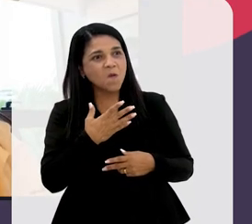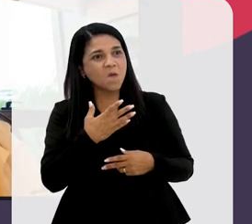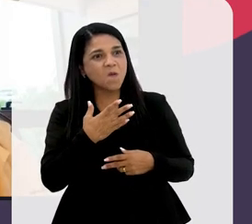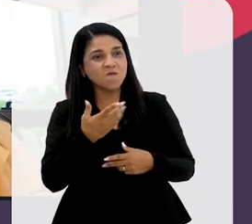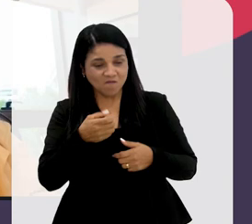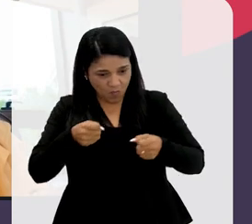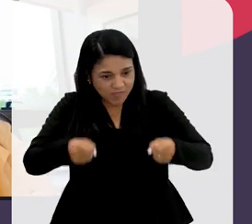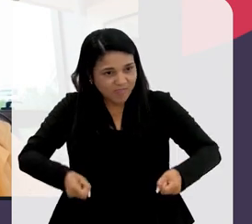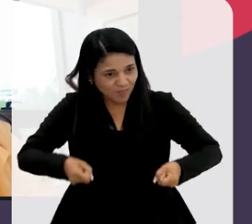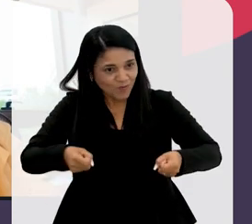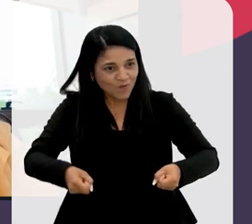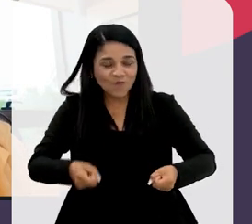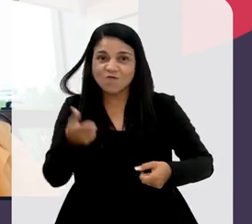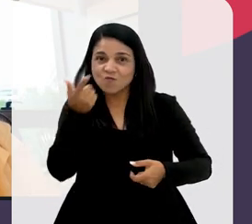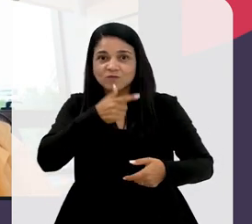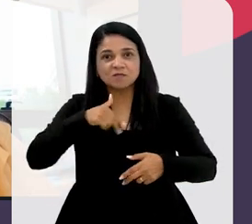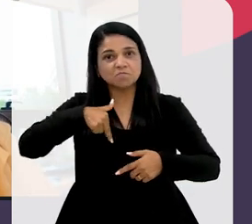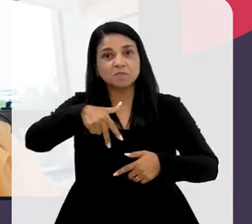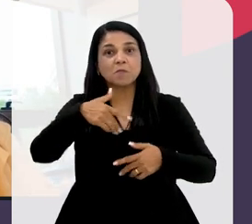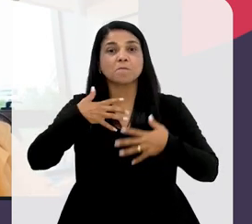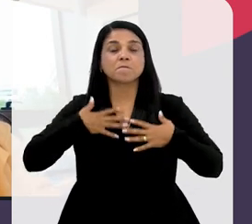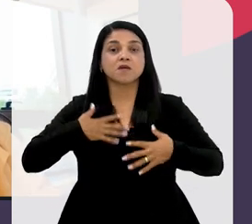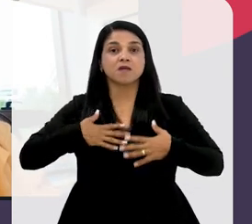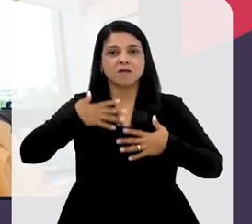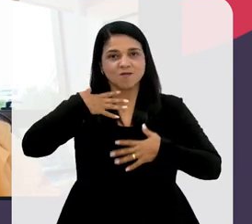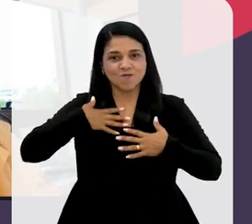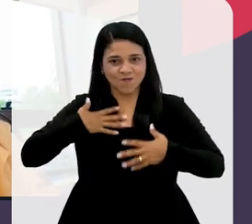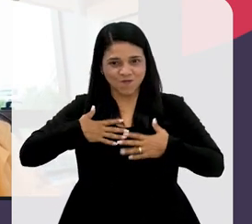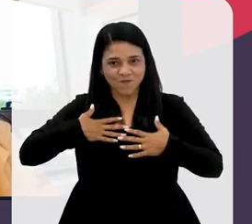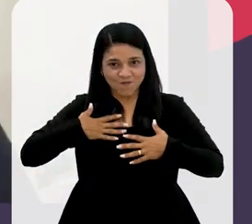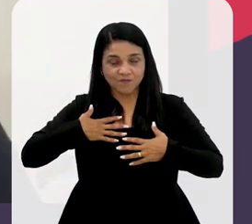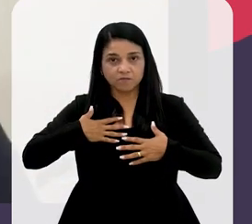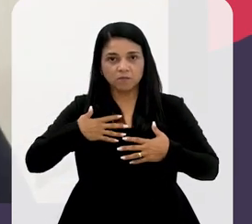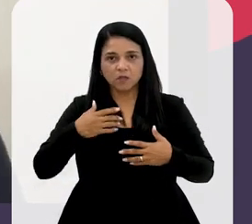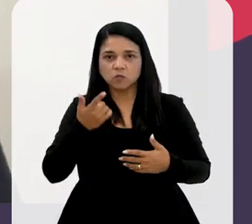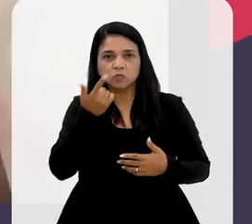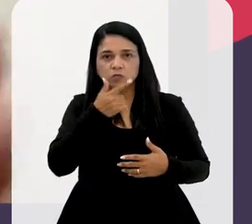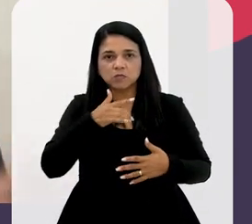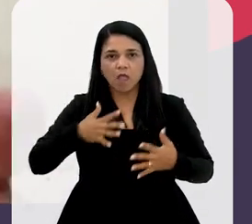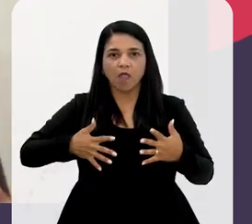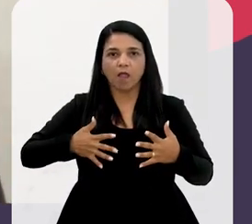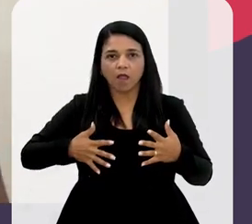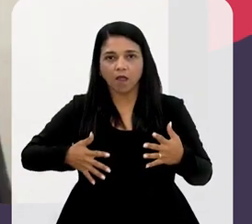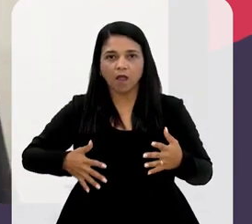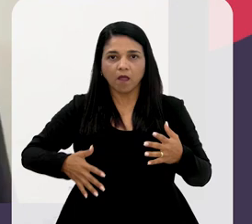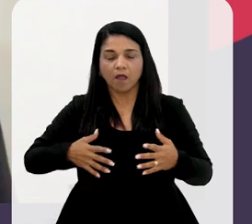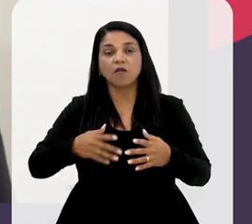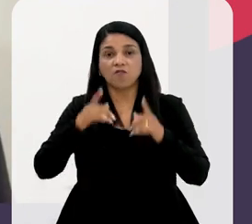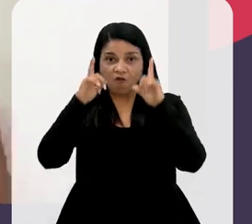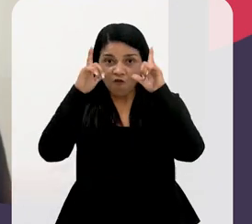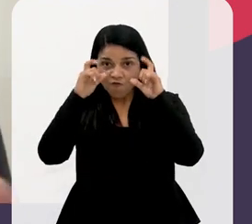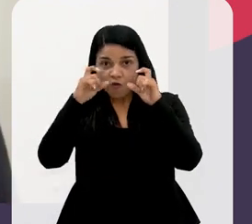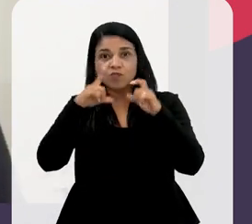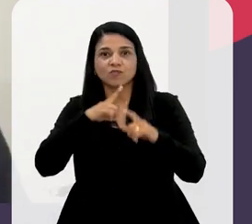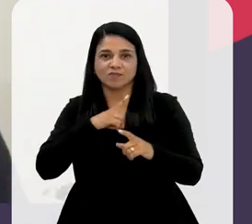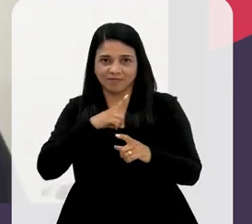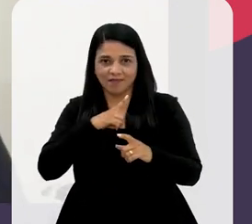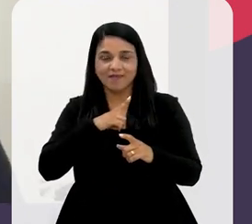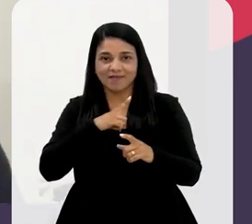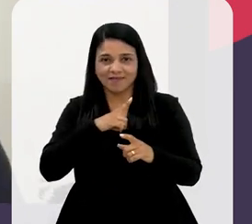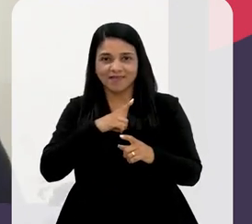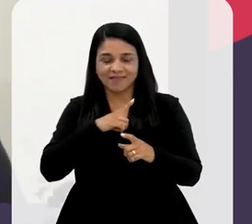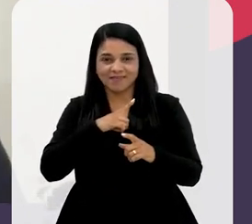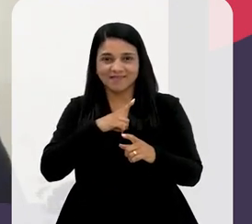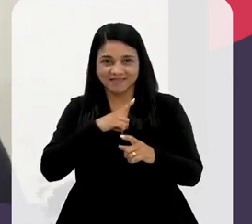ah, que bom, trouxe aí o andador, quero andar logo, quero ir tomar banho. E eu não conseguia me mexer, eu fiquei todo. Ela tem uma foto desse